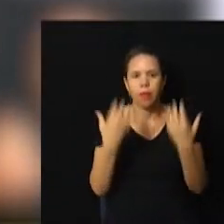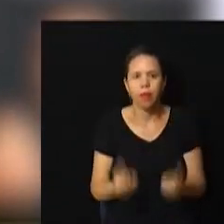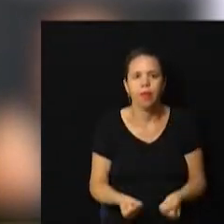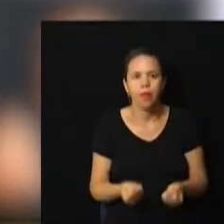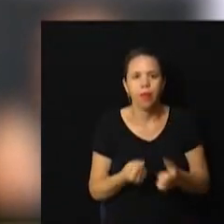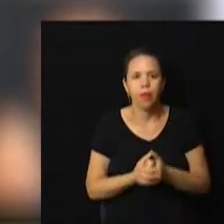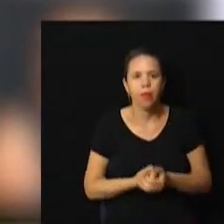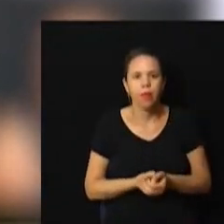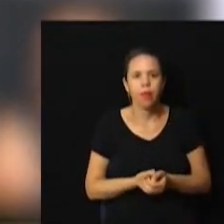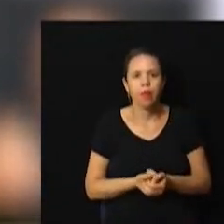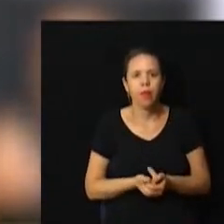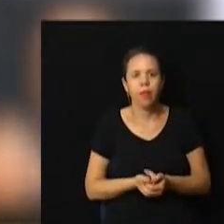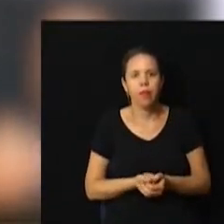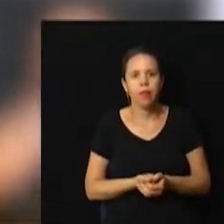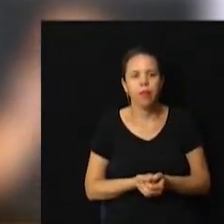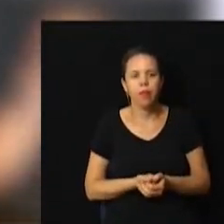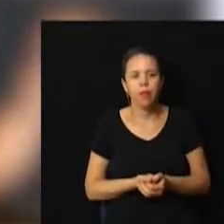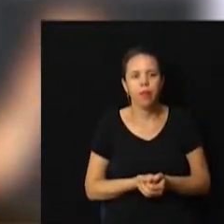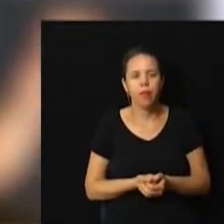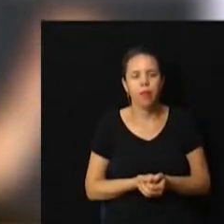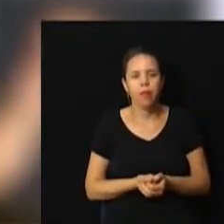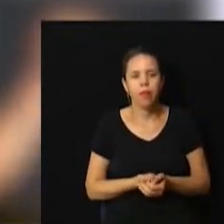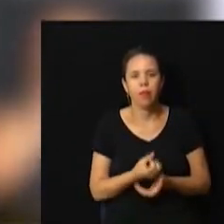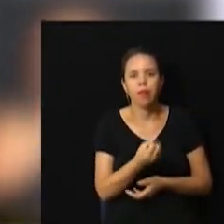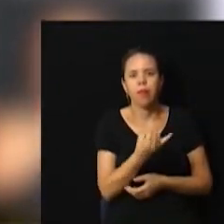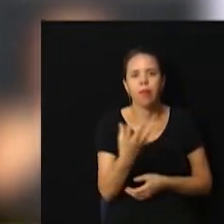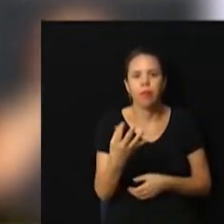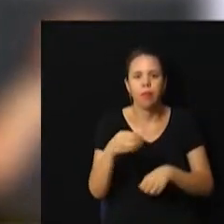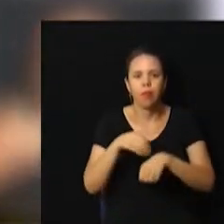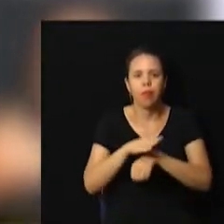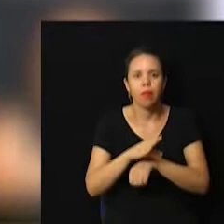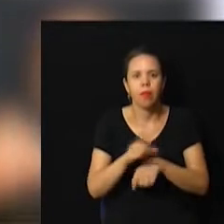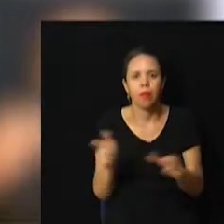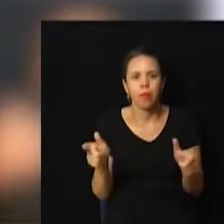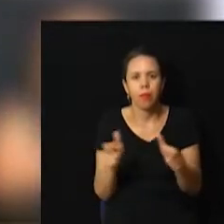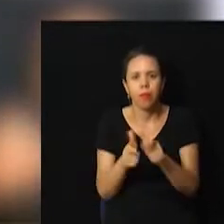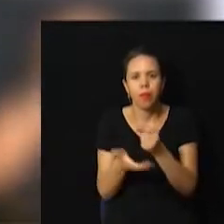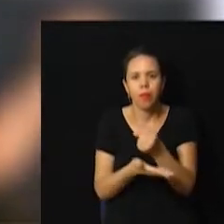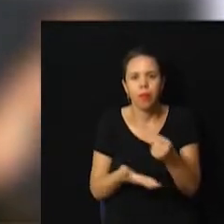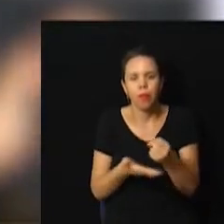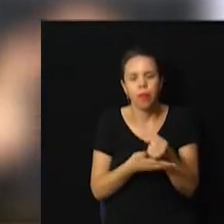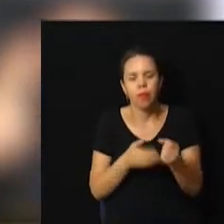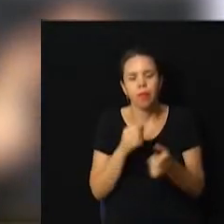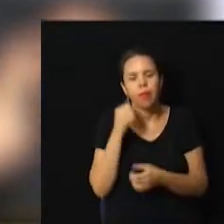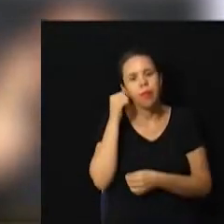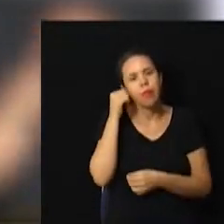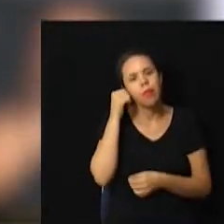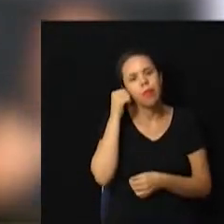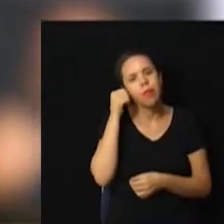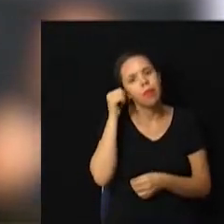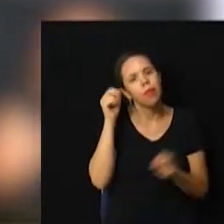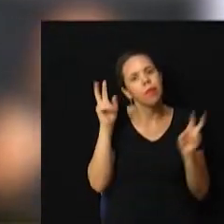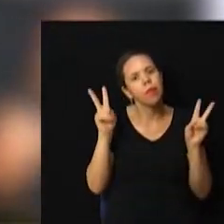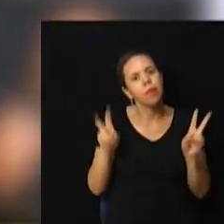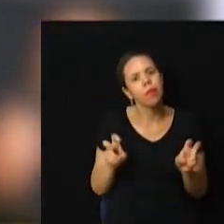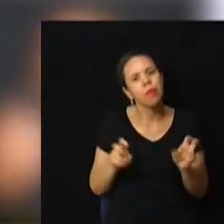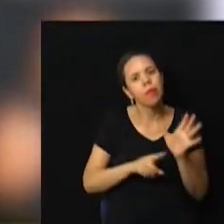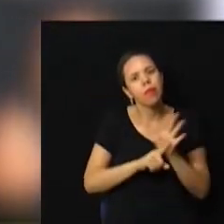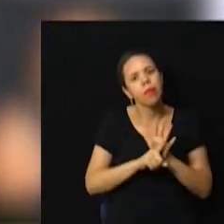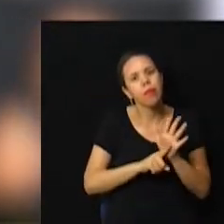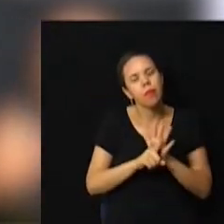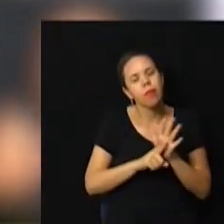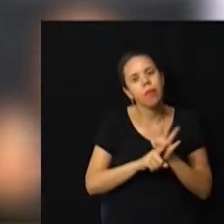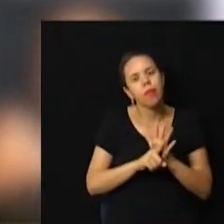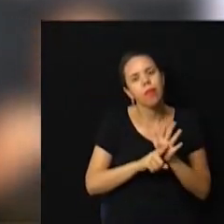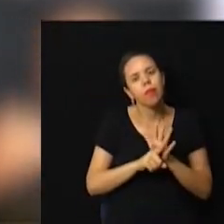Campinas assumir isso daí. Estamos com uma taxa de contágio bastante baixa. E em relação